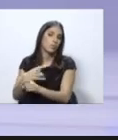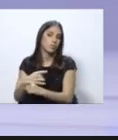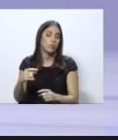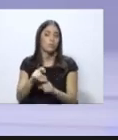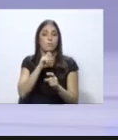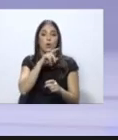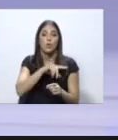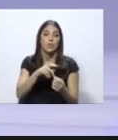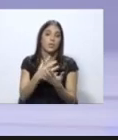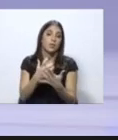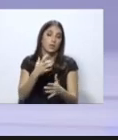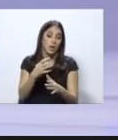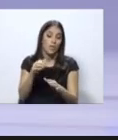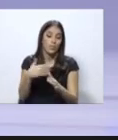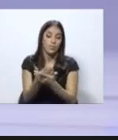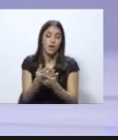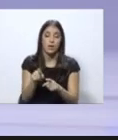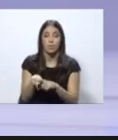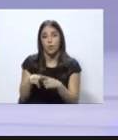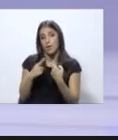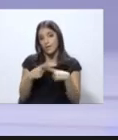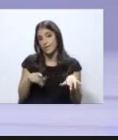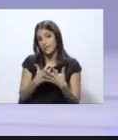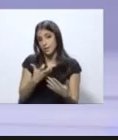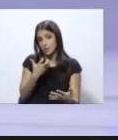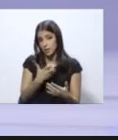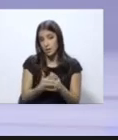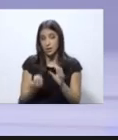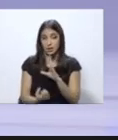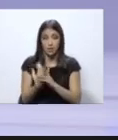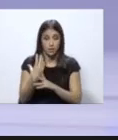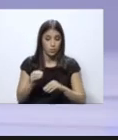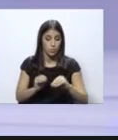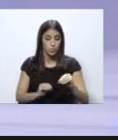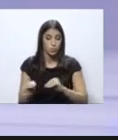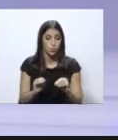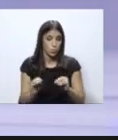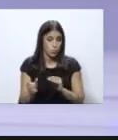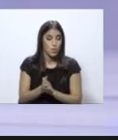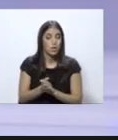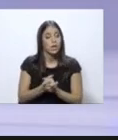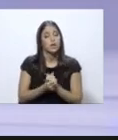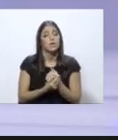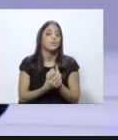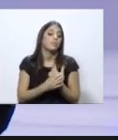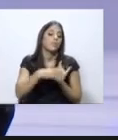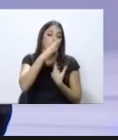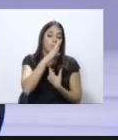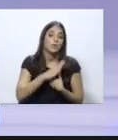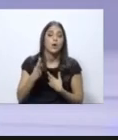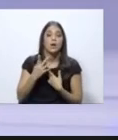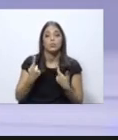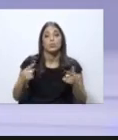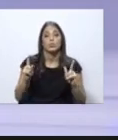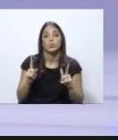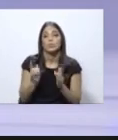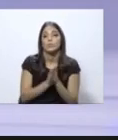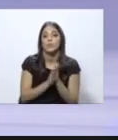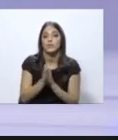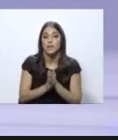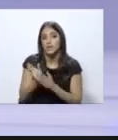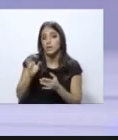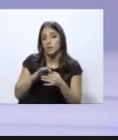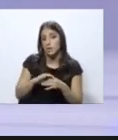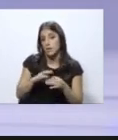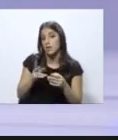diferença como um médio ofensivo, criador de jogo, que habitualmente não é muito usado no esquema tático do Futebol Clube